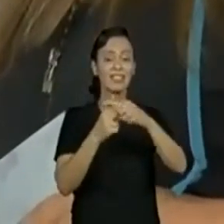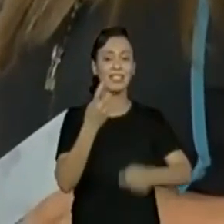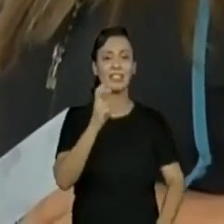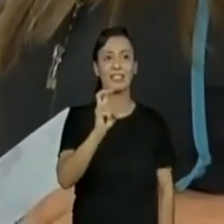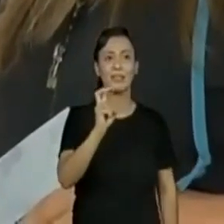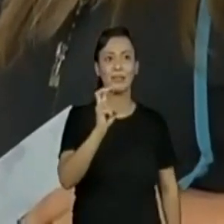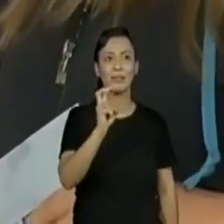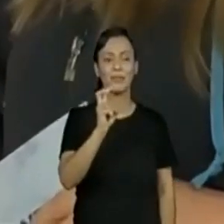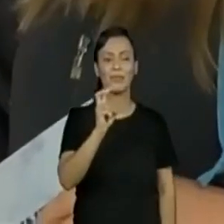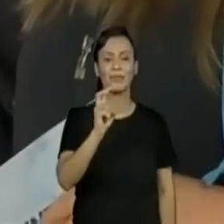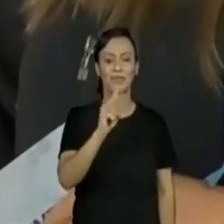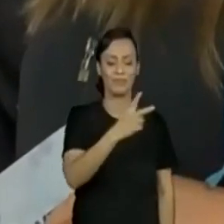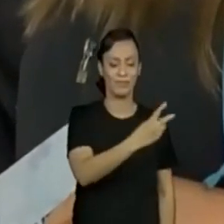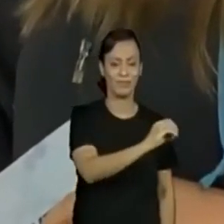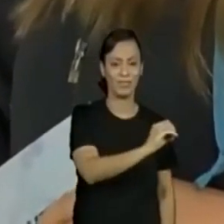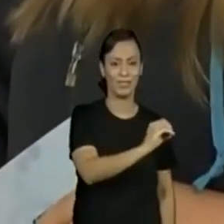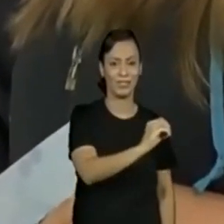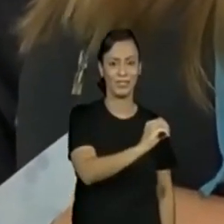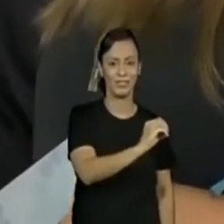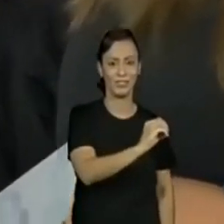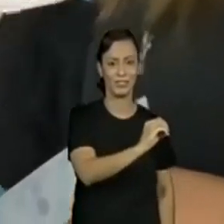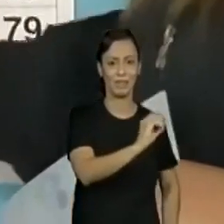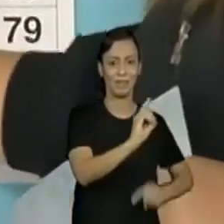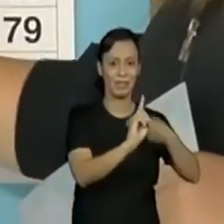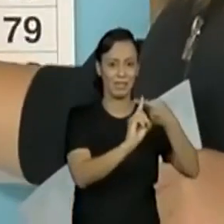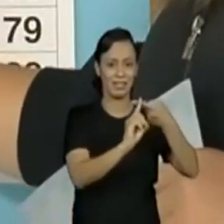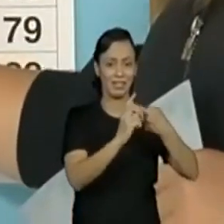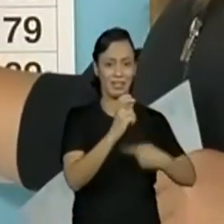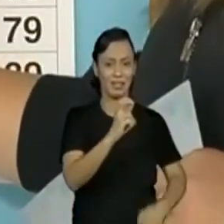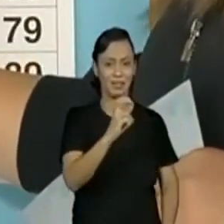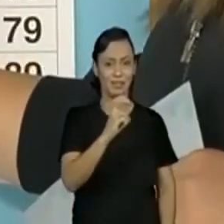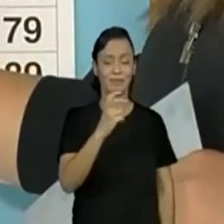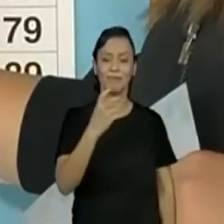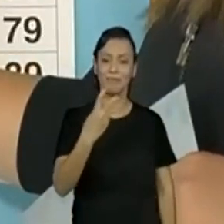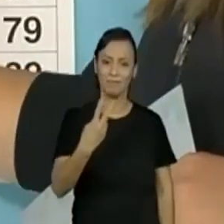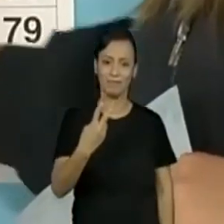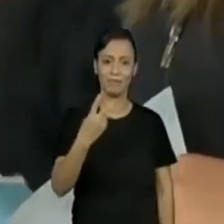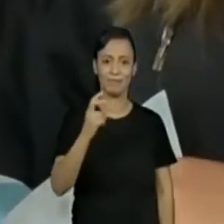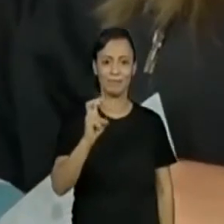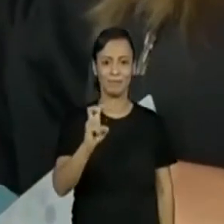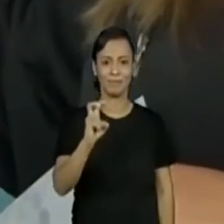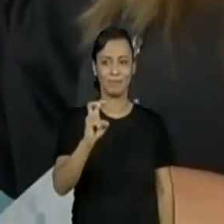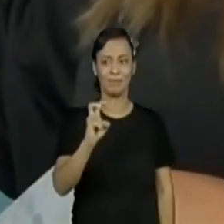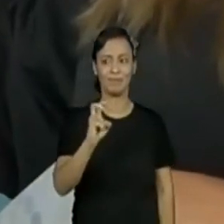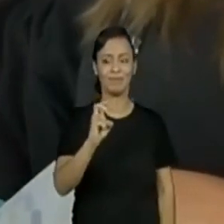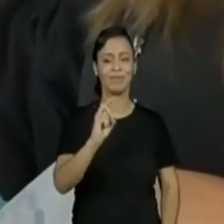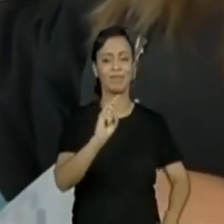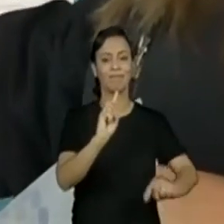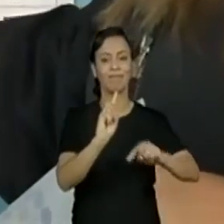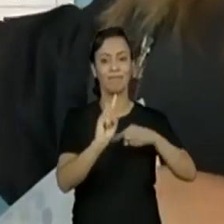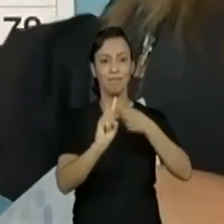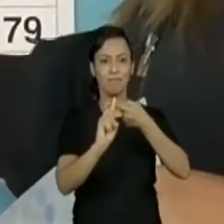para a dezena. 20 e mais 5, 25,